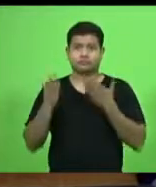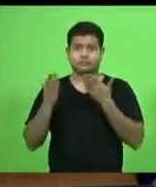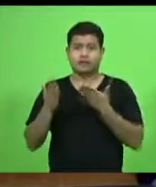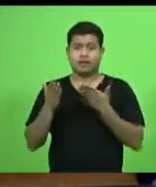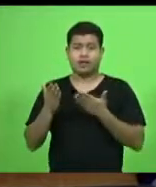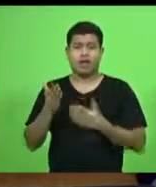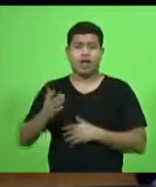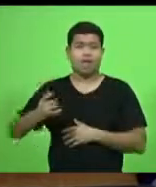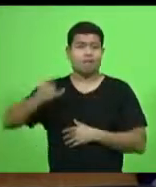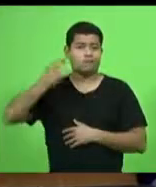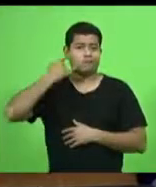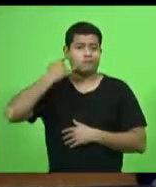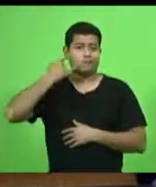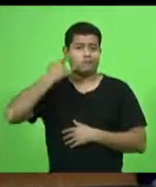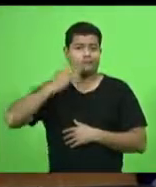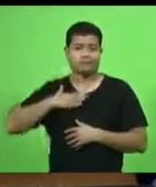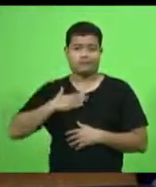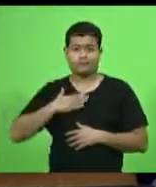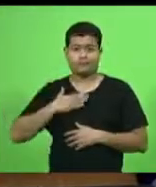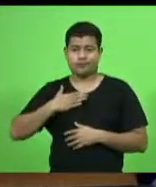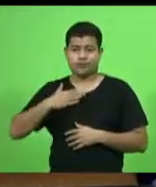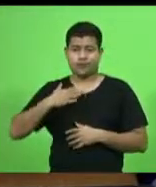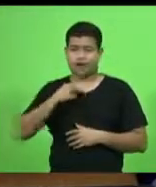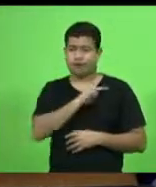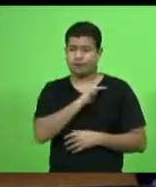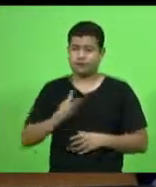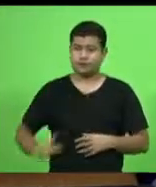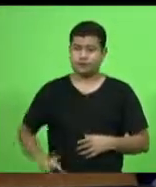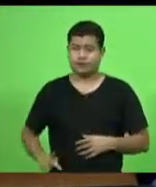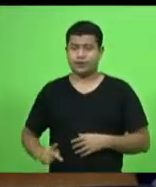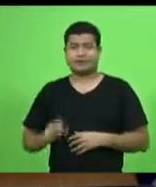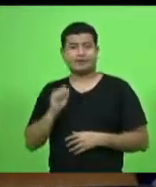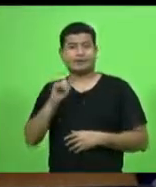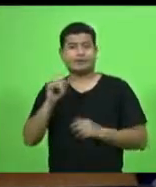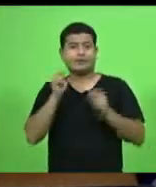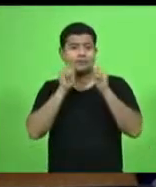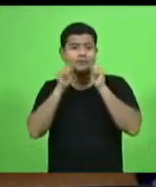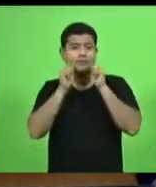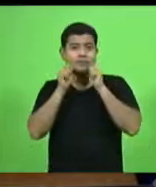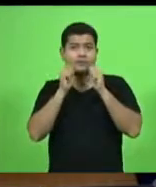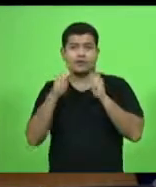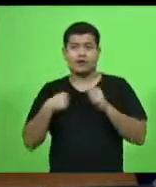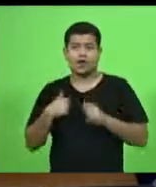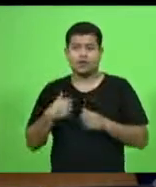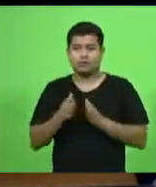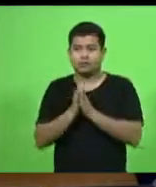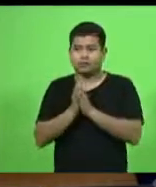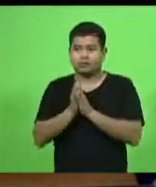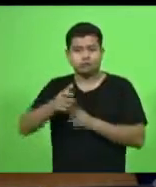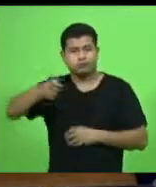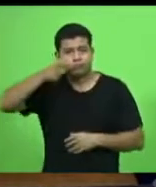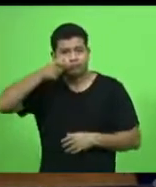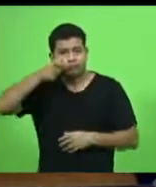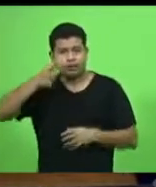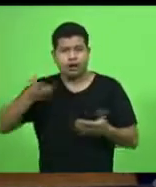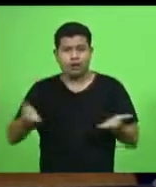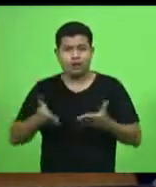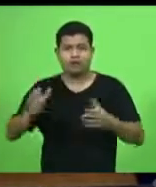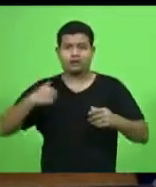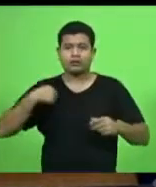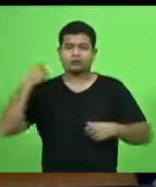Nadal, nosso presidente, se ele tiver na assessoria dele, para ele prestar um minutinho de atenção, porque eu gostaria de fazer